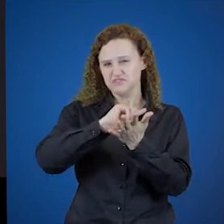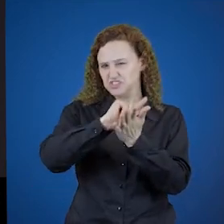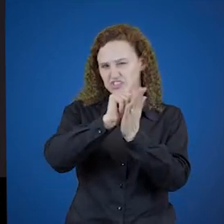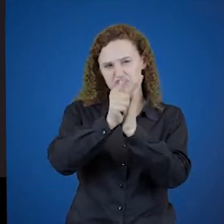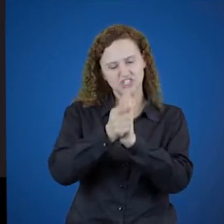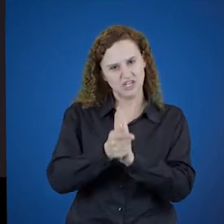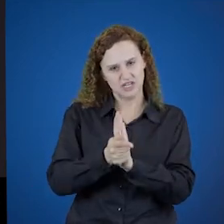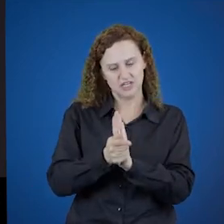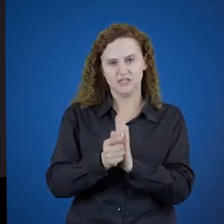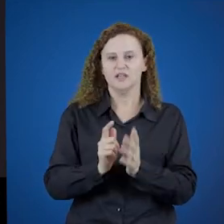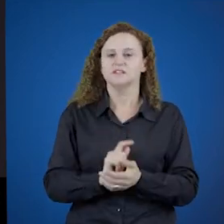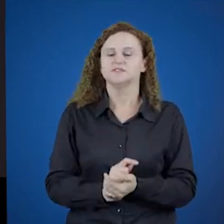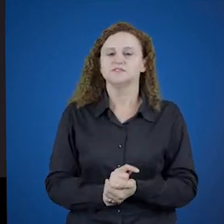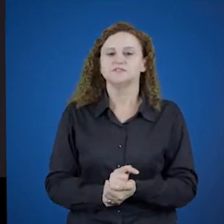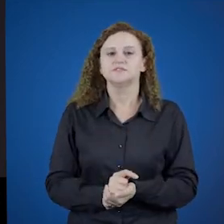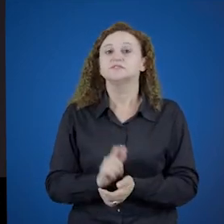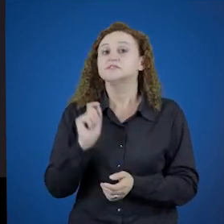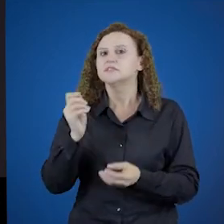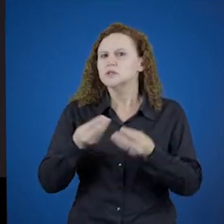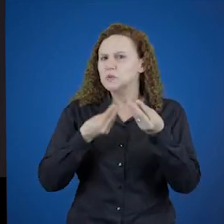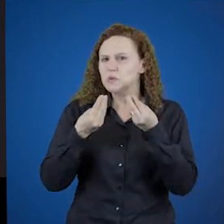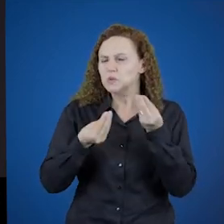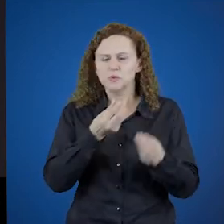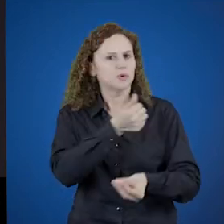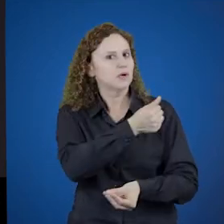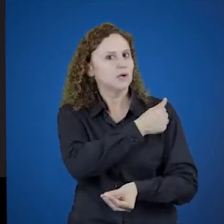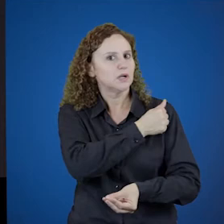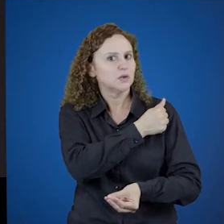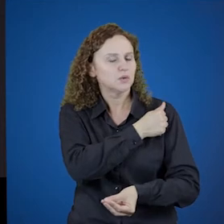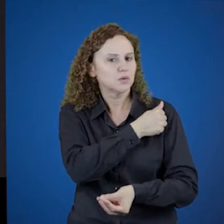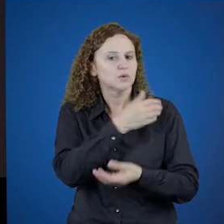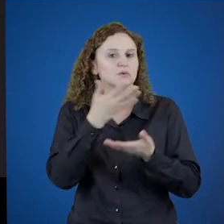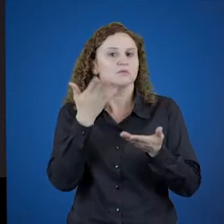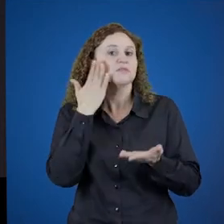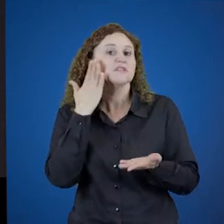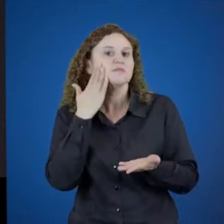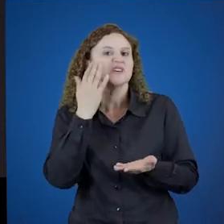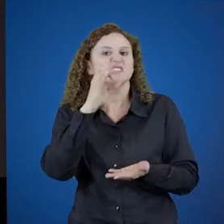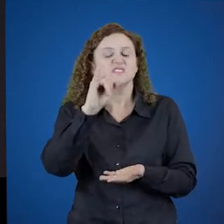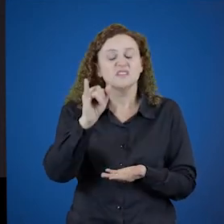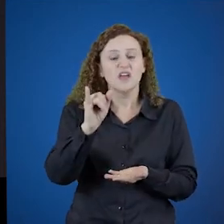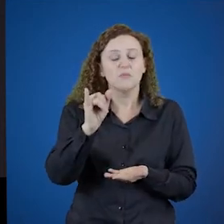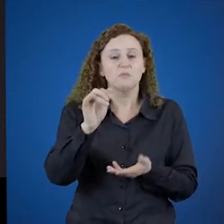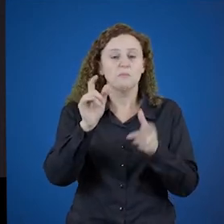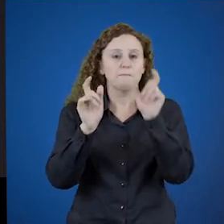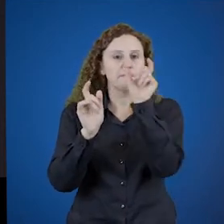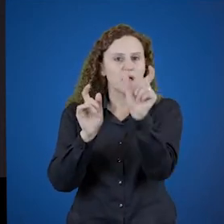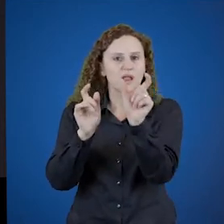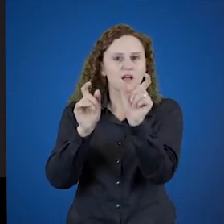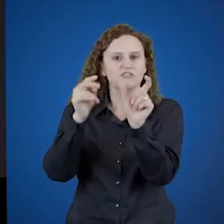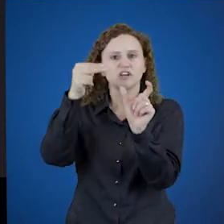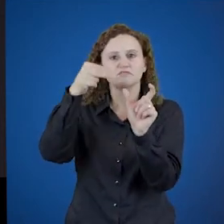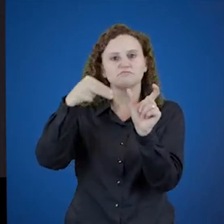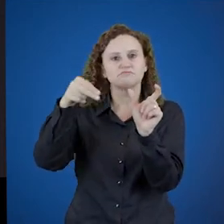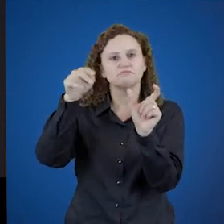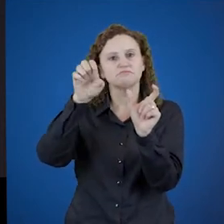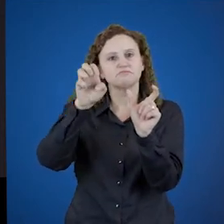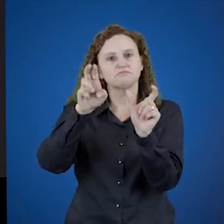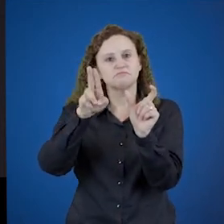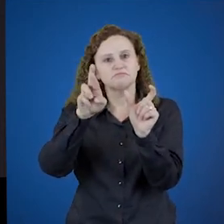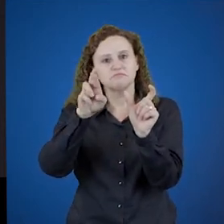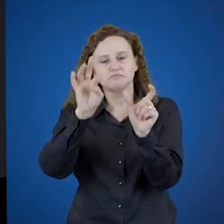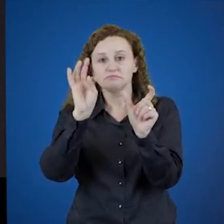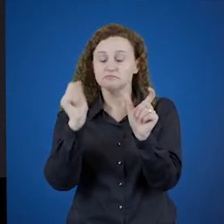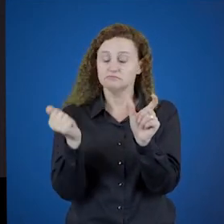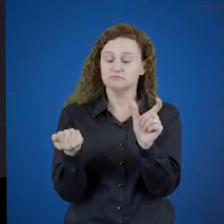masculino ou feminino no latim temos um neutro como é que o aluno vai saber se a palavra é neutro ou não se ela terminar em